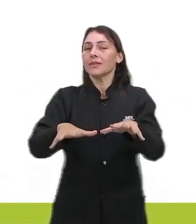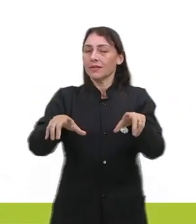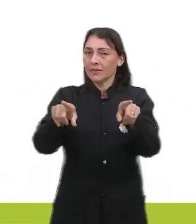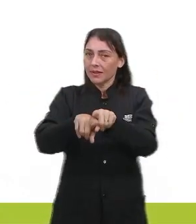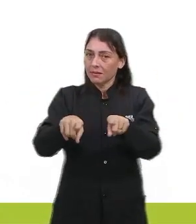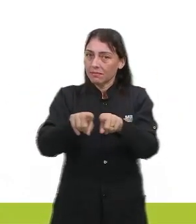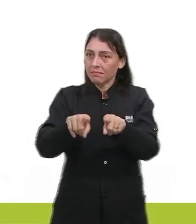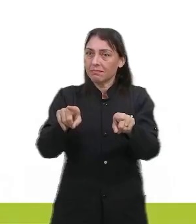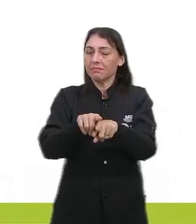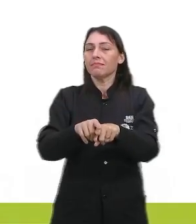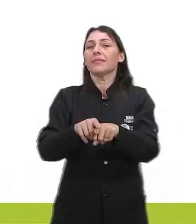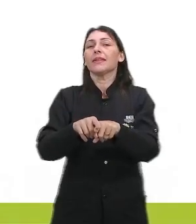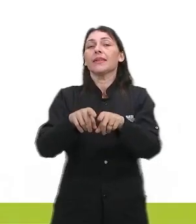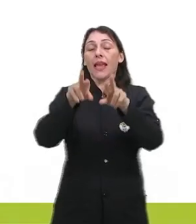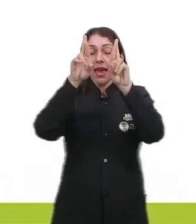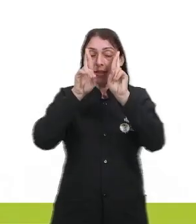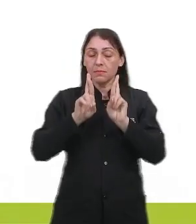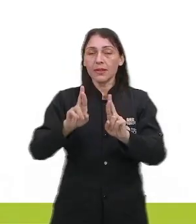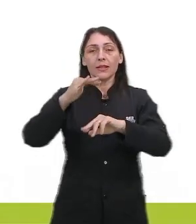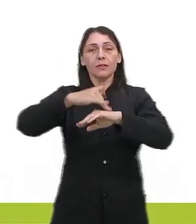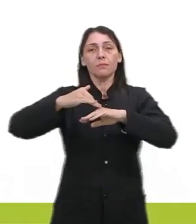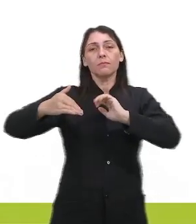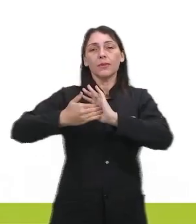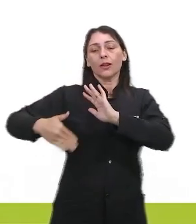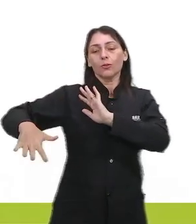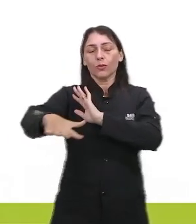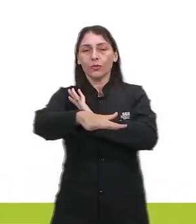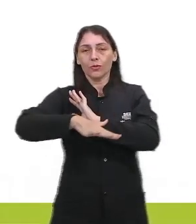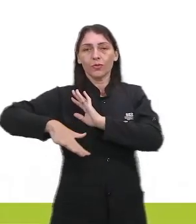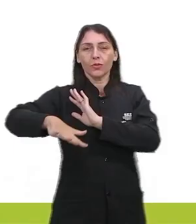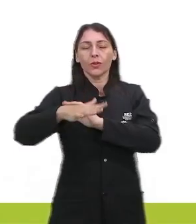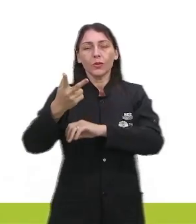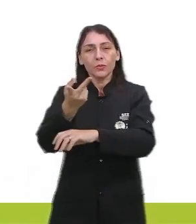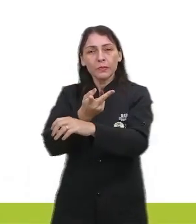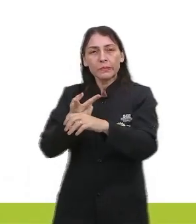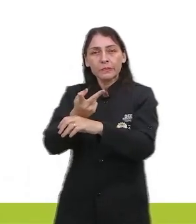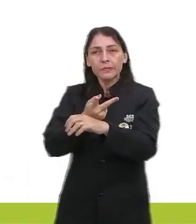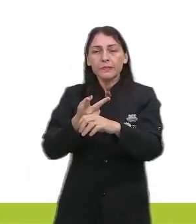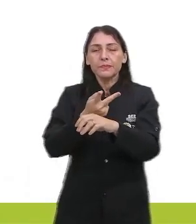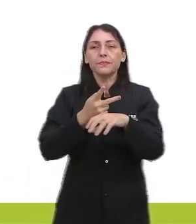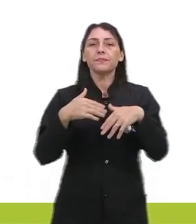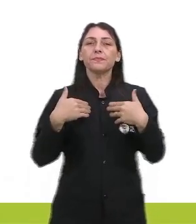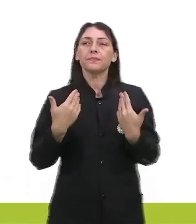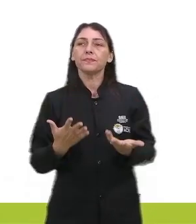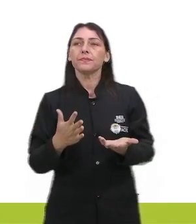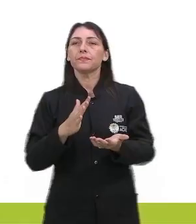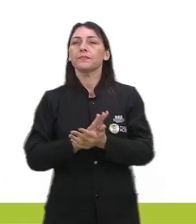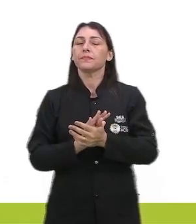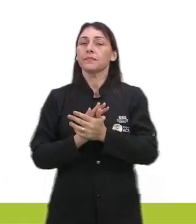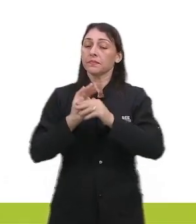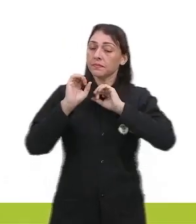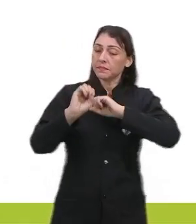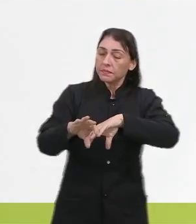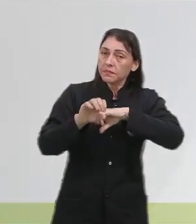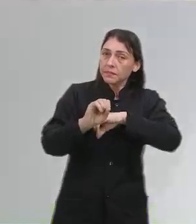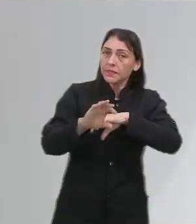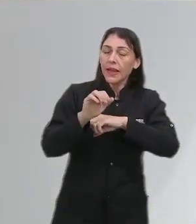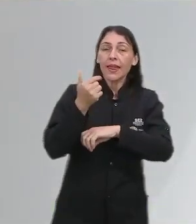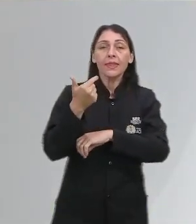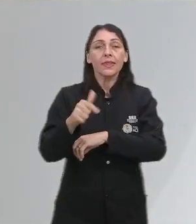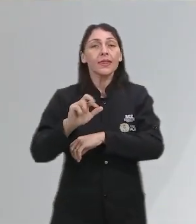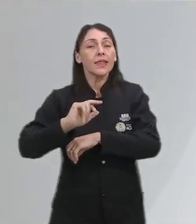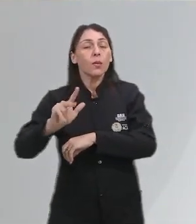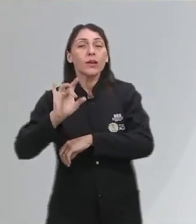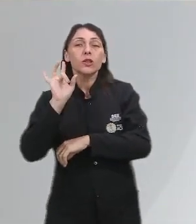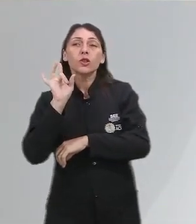inclusivo, respeitoso para todos. Quando a gente busca trabalhar essas questões não é só uma